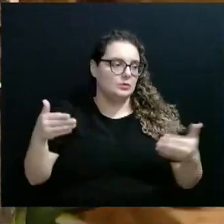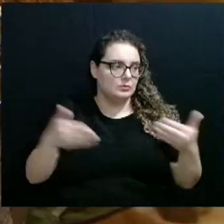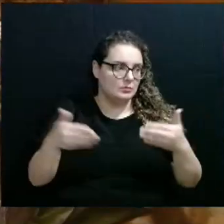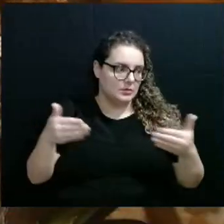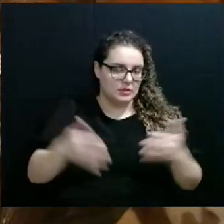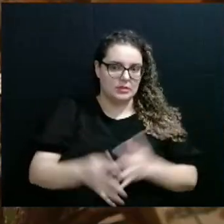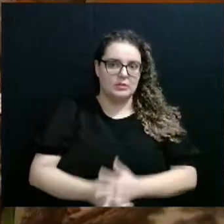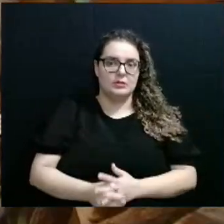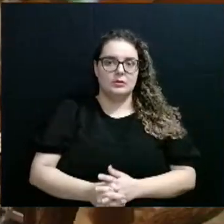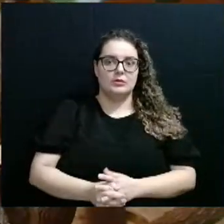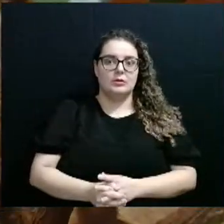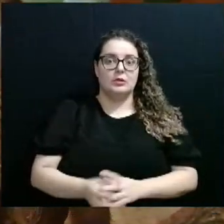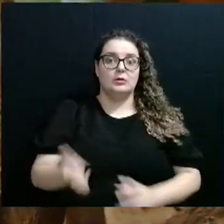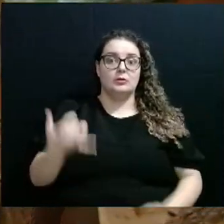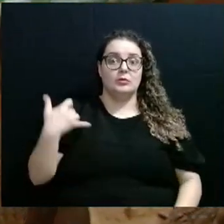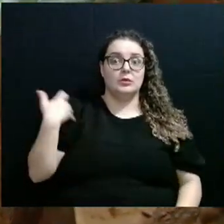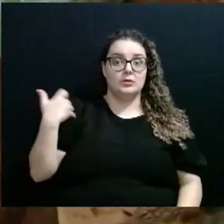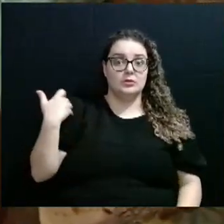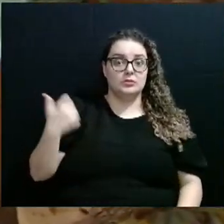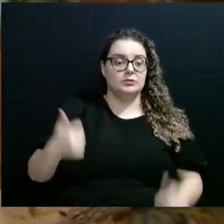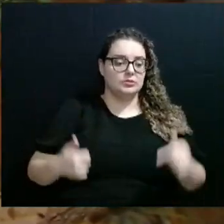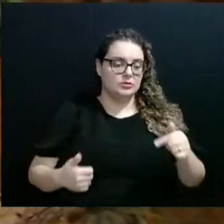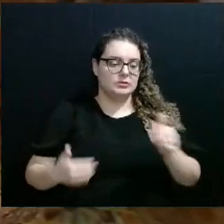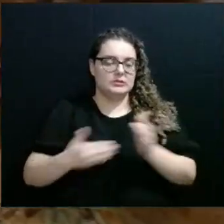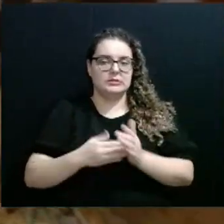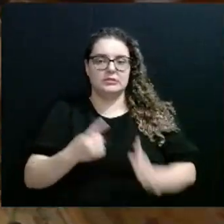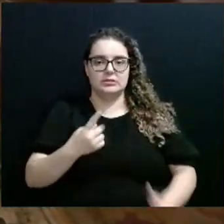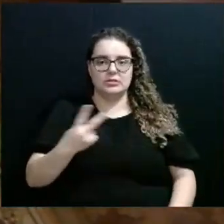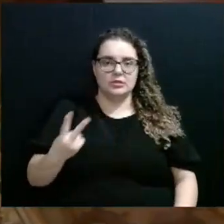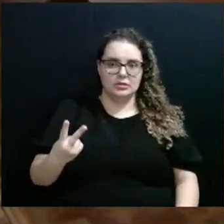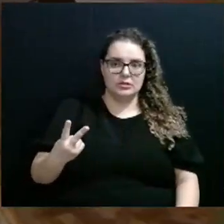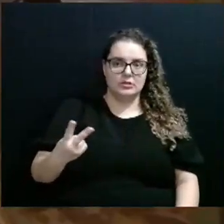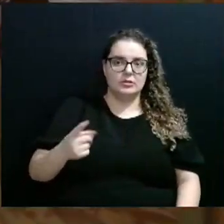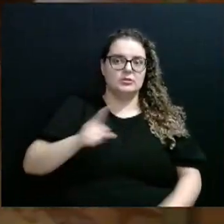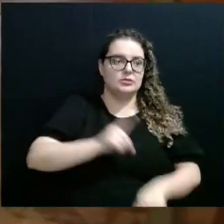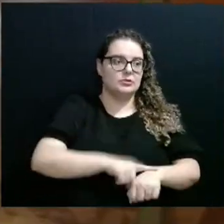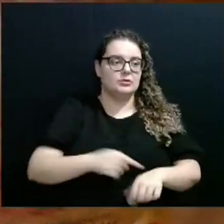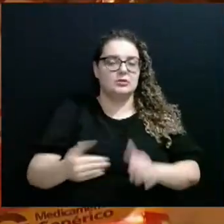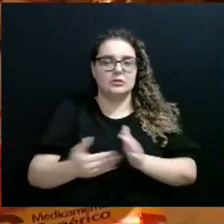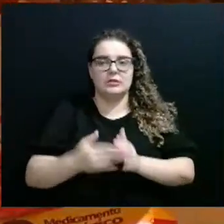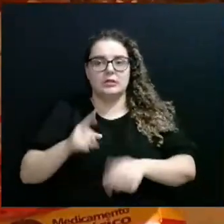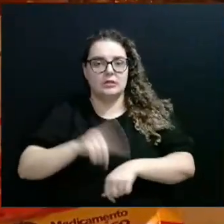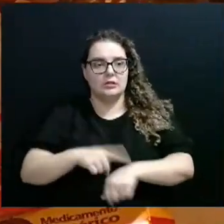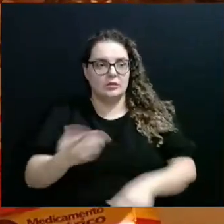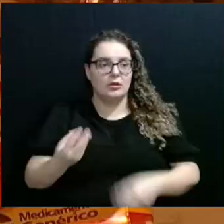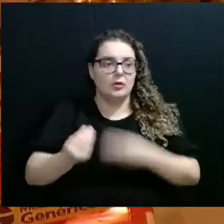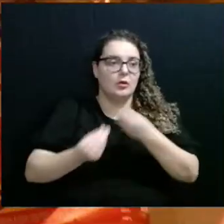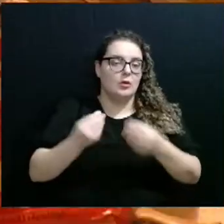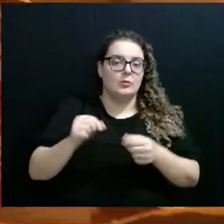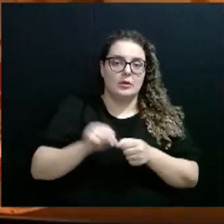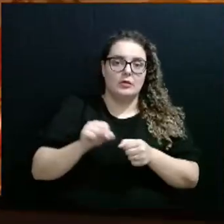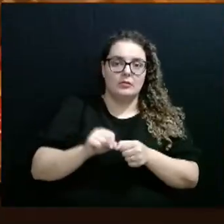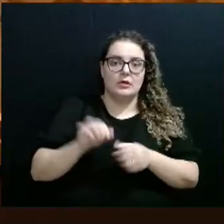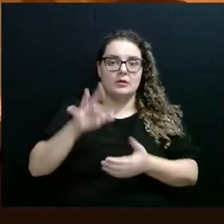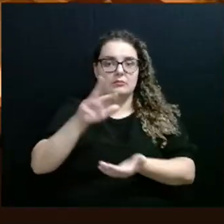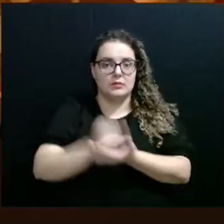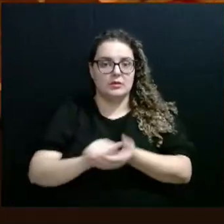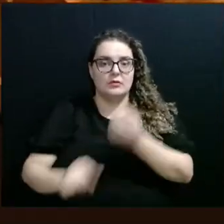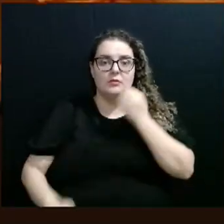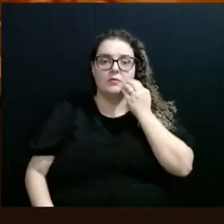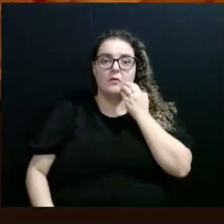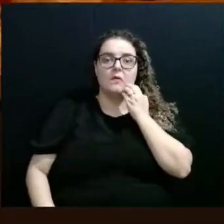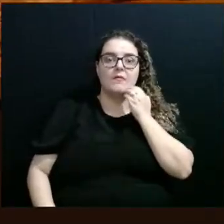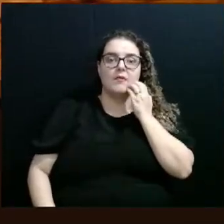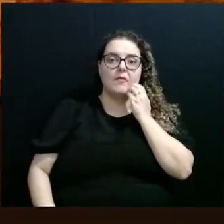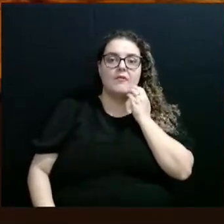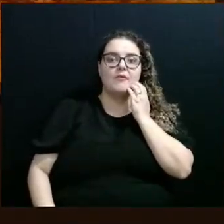não é? 7 a 12 e de que horas a que horas? Como faz para se inscrever? A inscrição ocorre